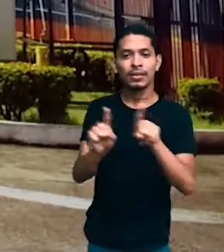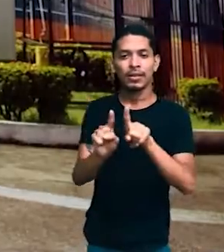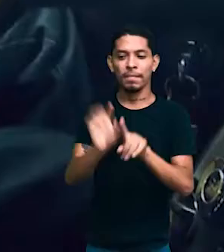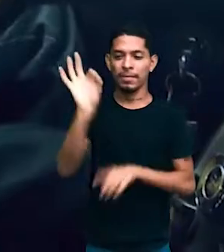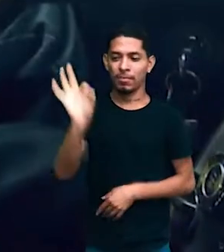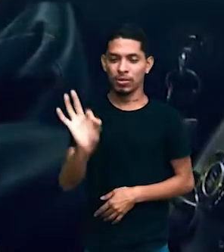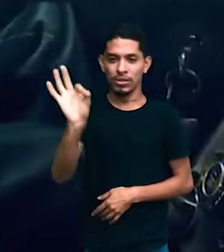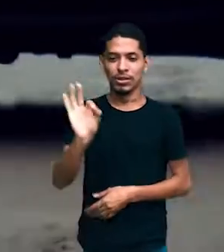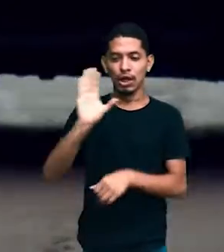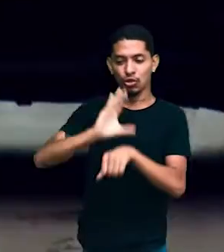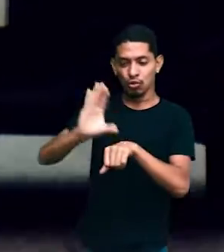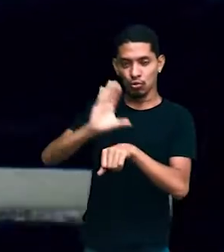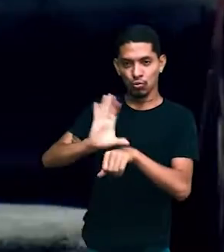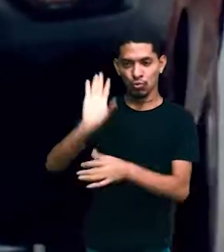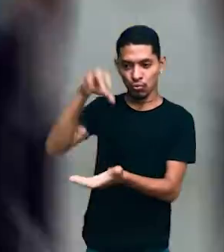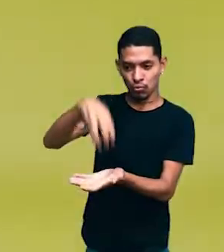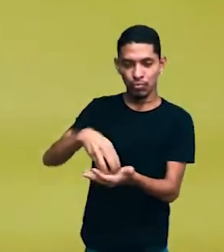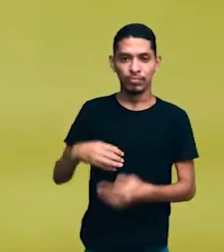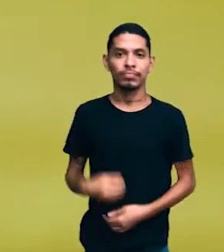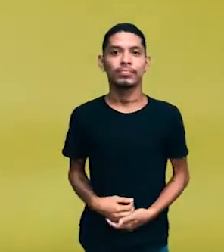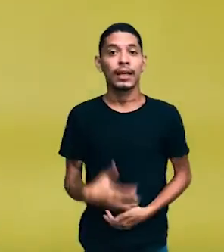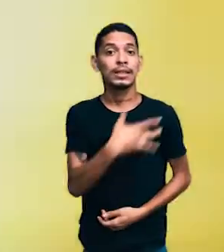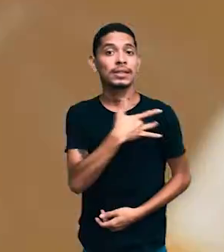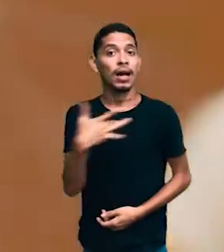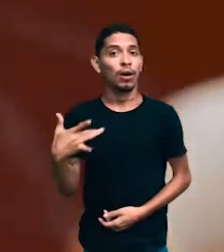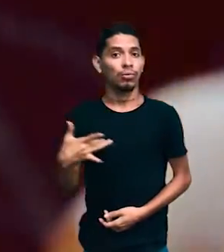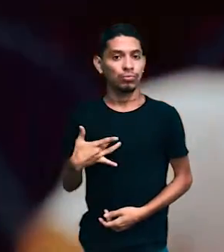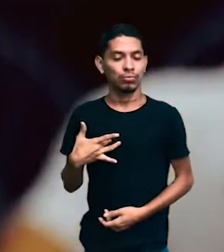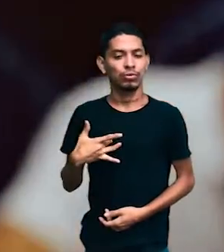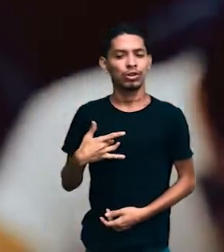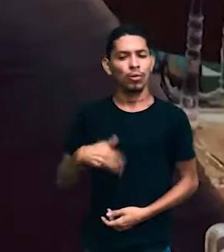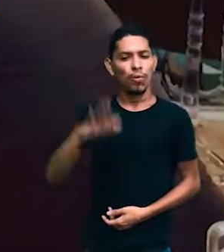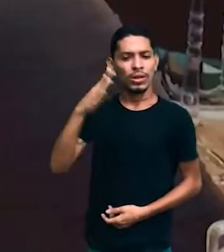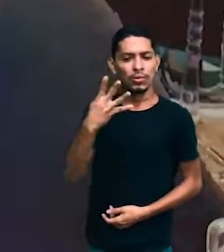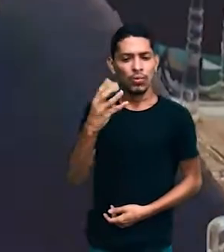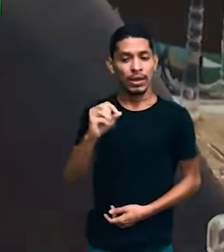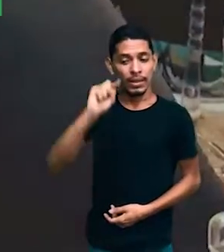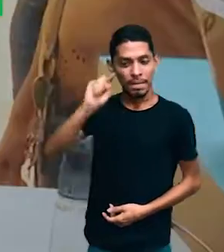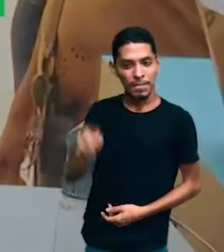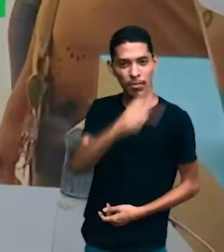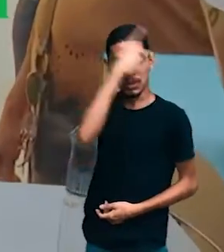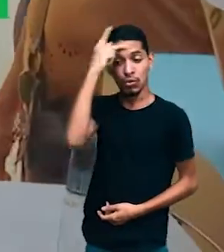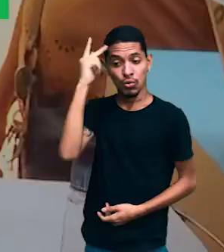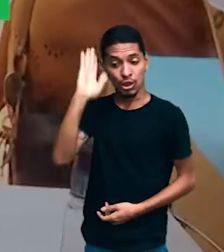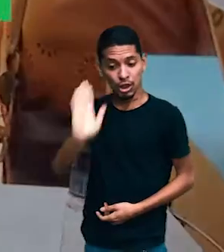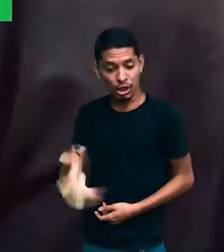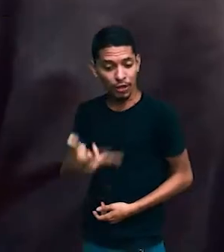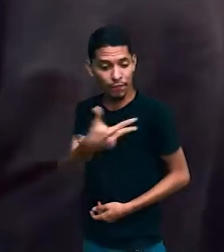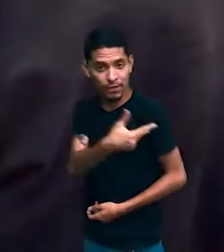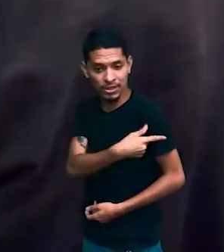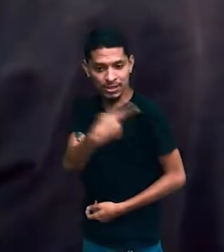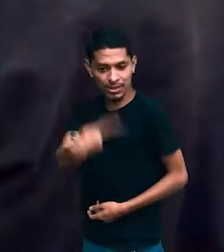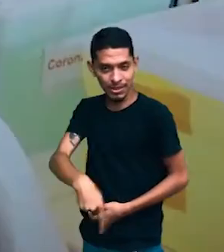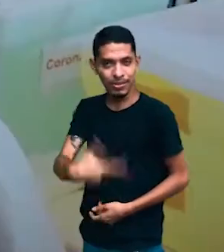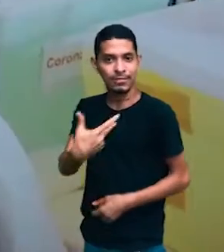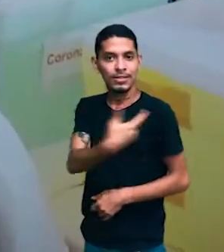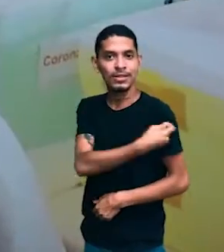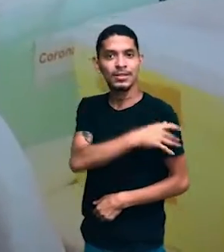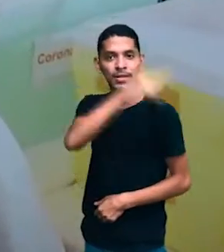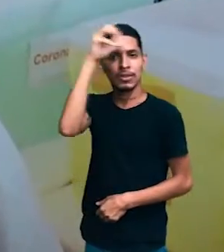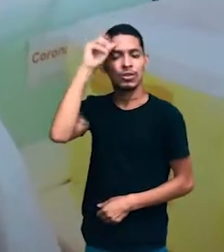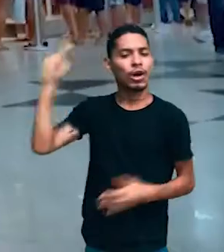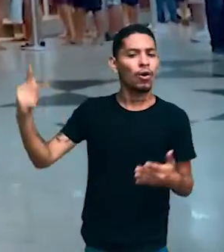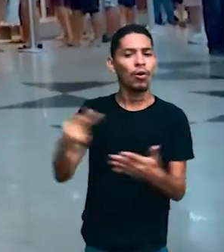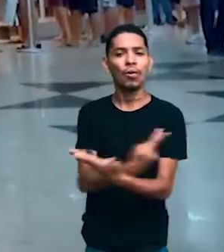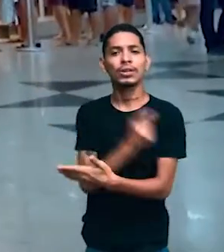e a isenção de taxas em cursos do órgão. Saúde. Quase 40 mil pessoas já foram vacinadas pelo Vacina